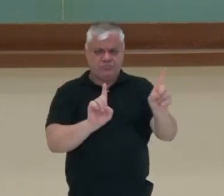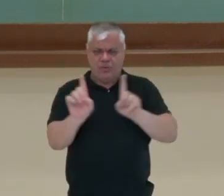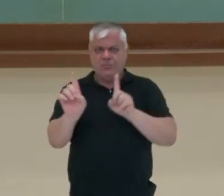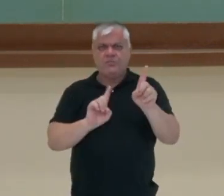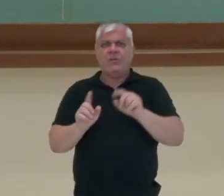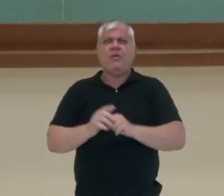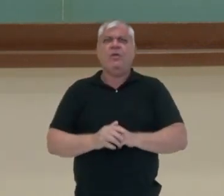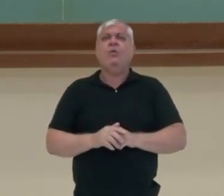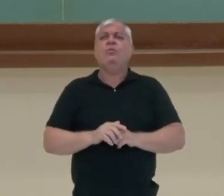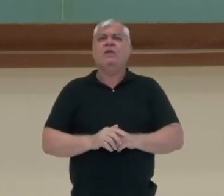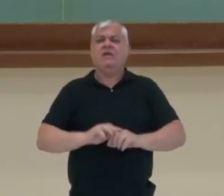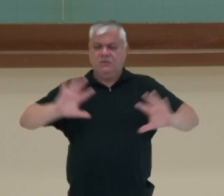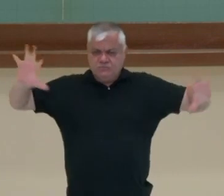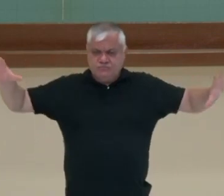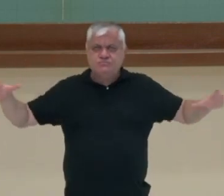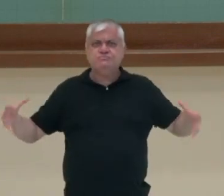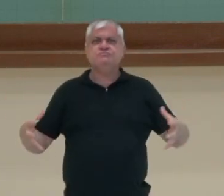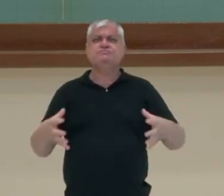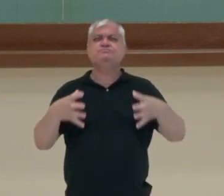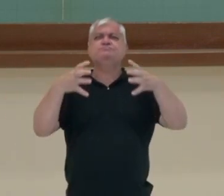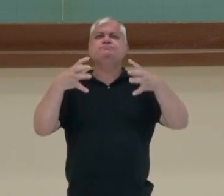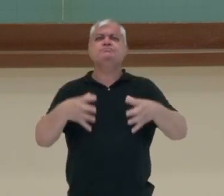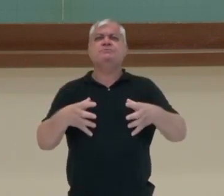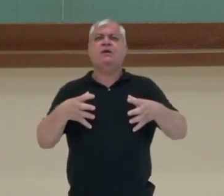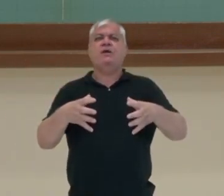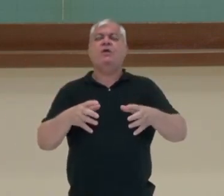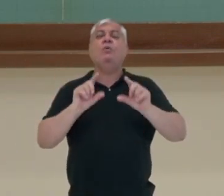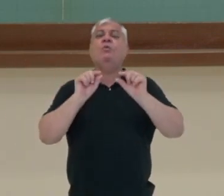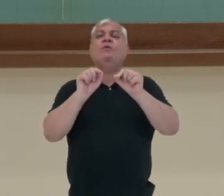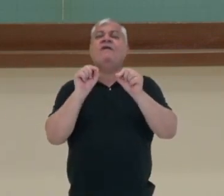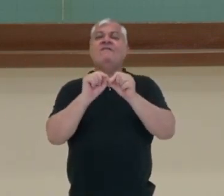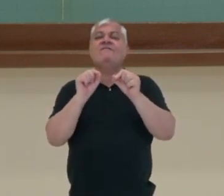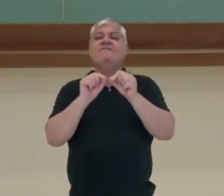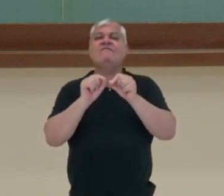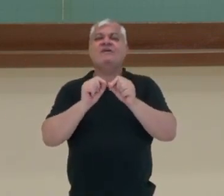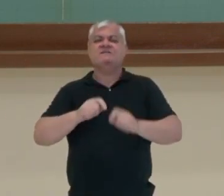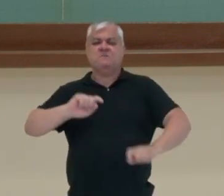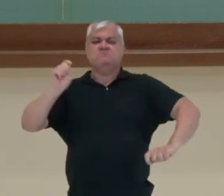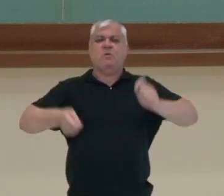e de repente todas as pessoas se unem ali no meio, fazem toda aquela questão lá